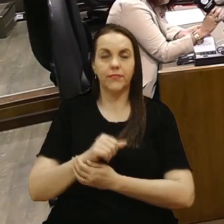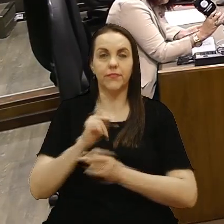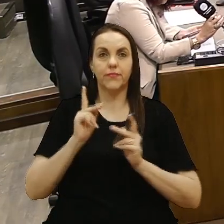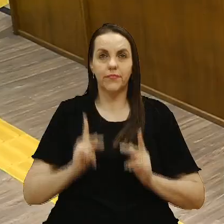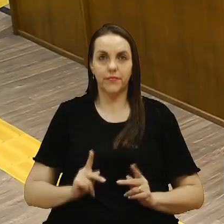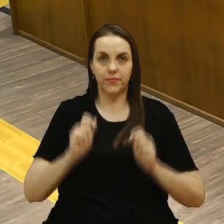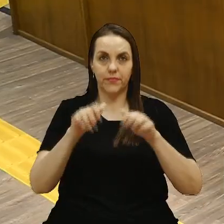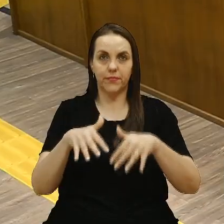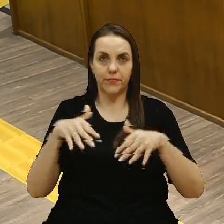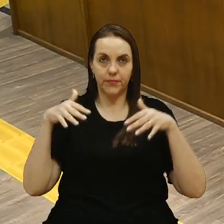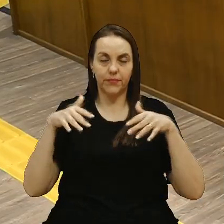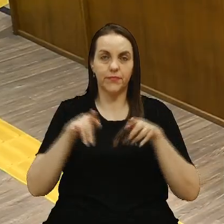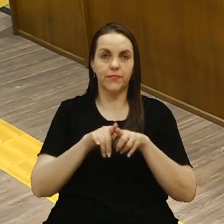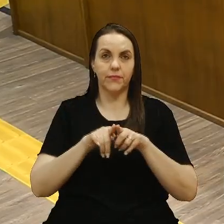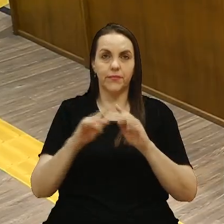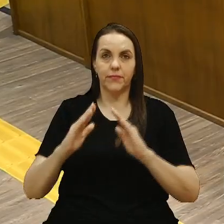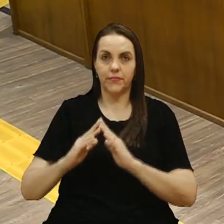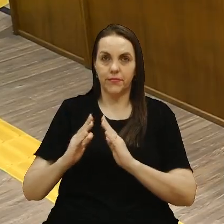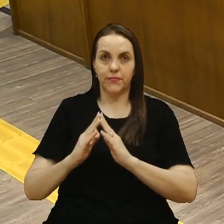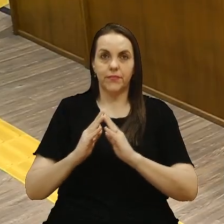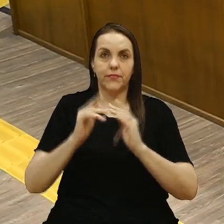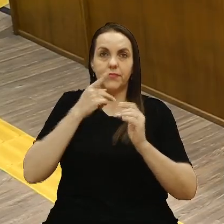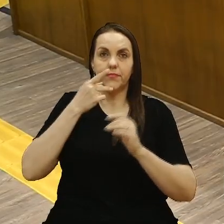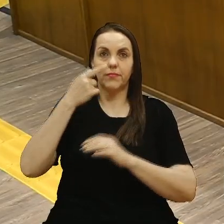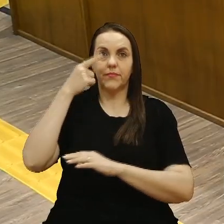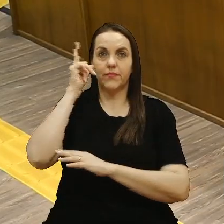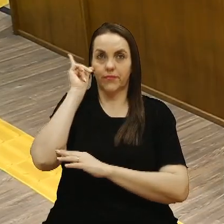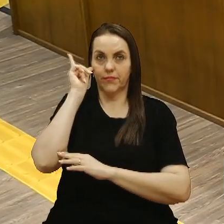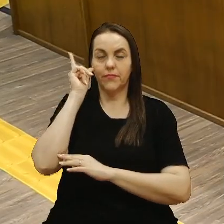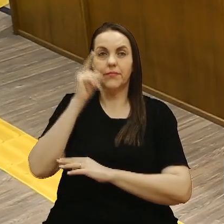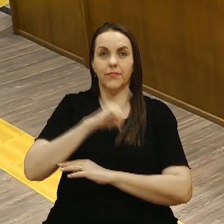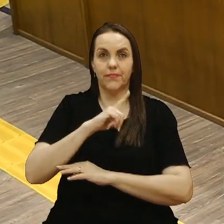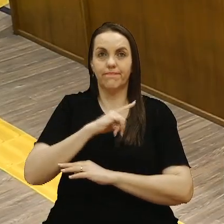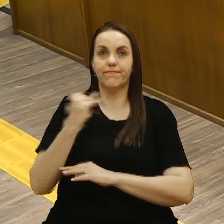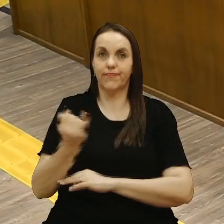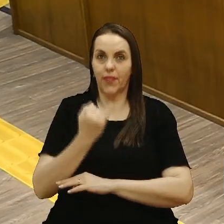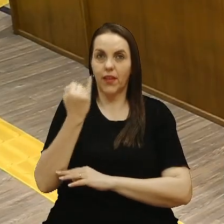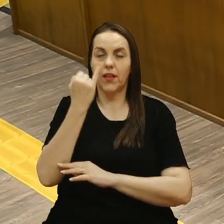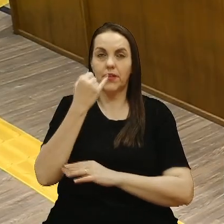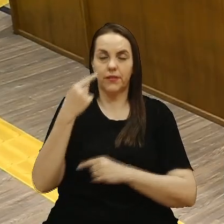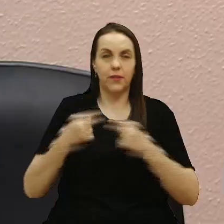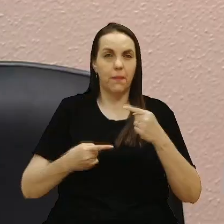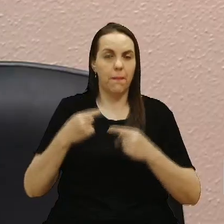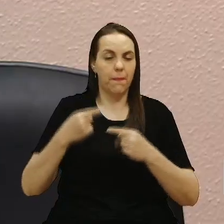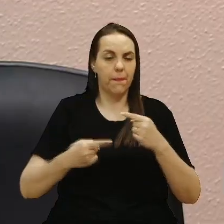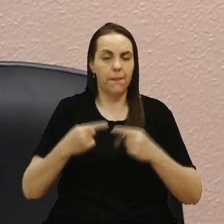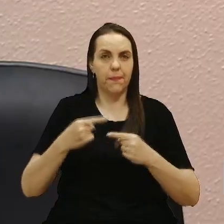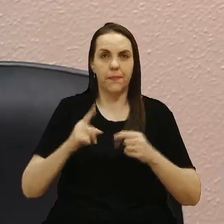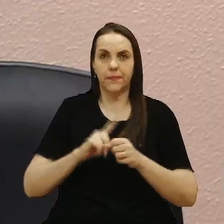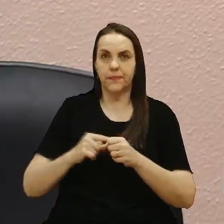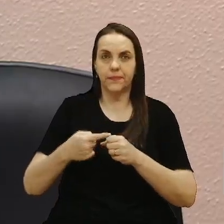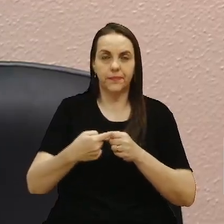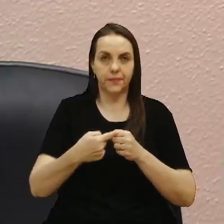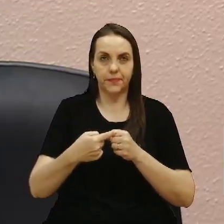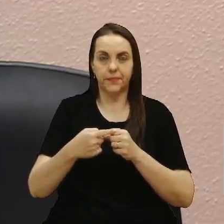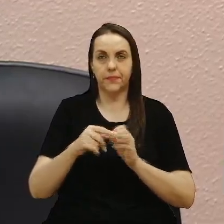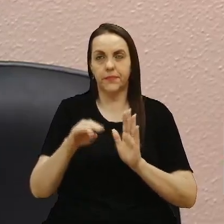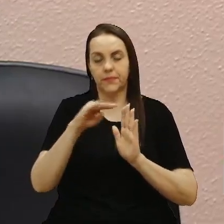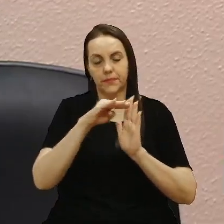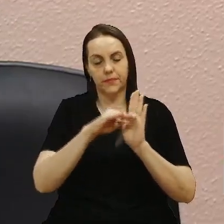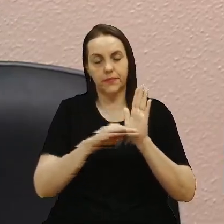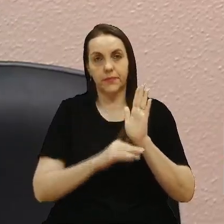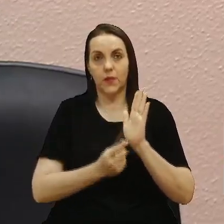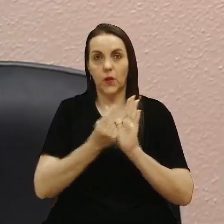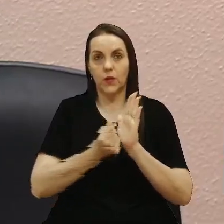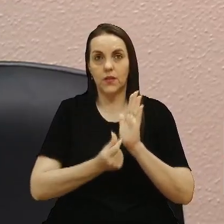daqui de casa, primeiro dizer que ontem tivemos um importante momento de debate na nossa cidade sobre as diretrizes orçamentárias e